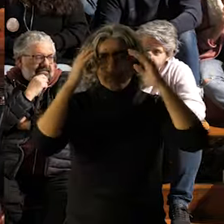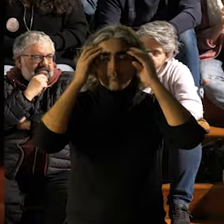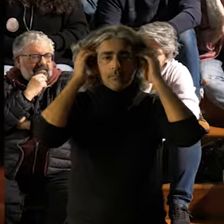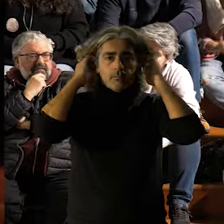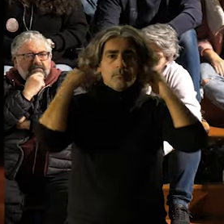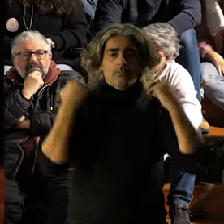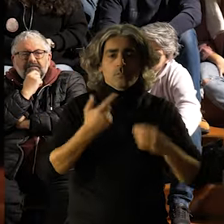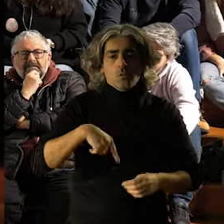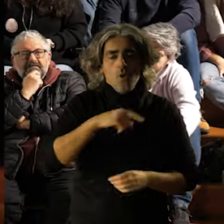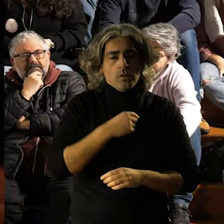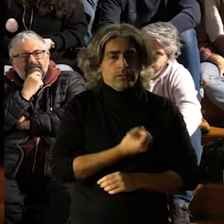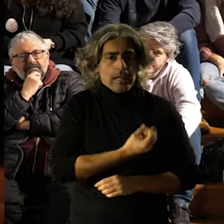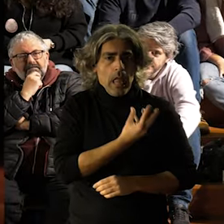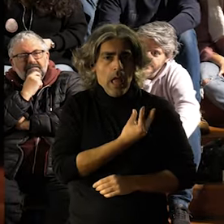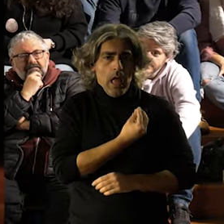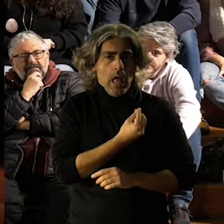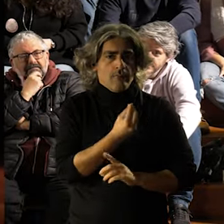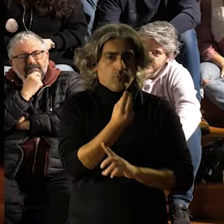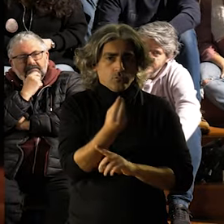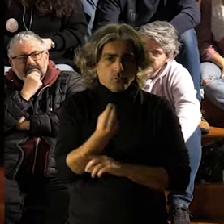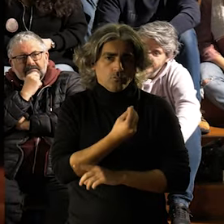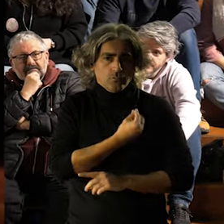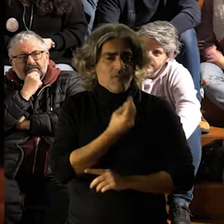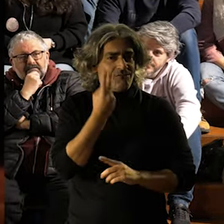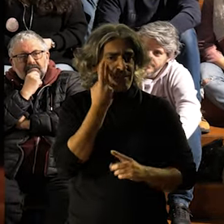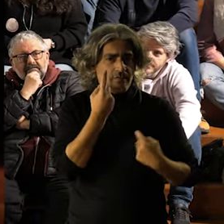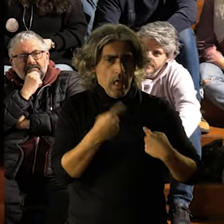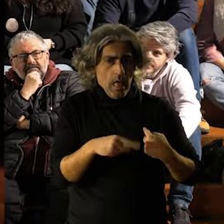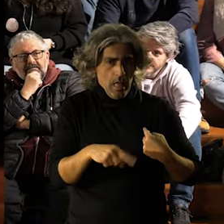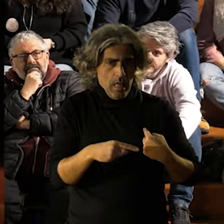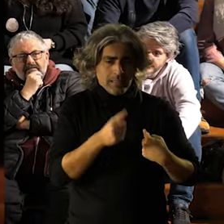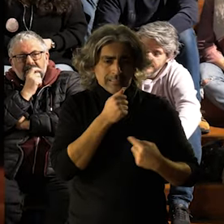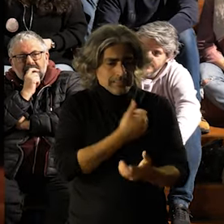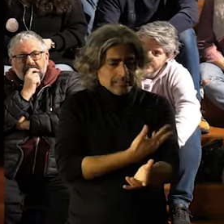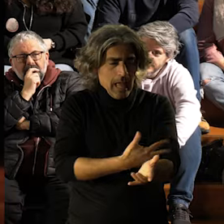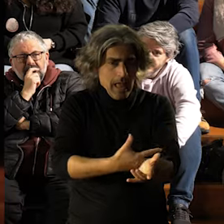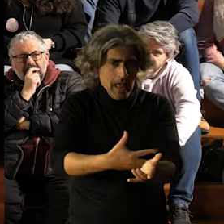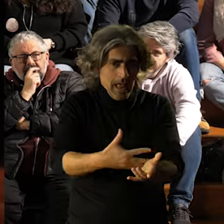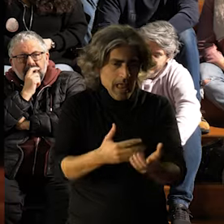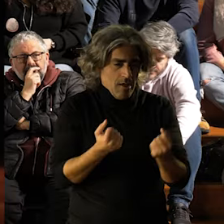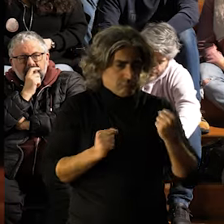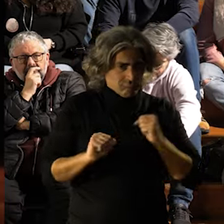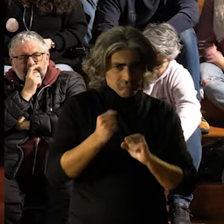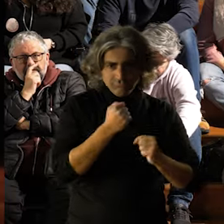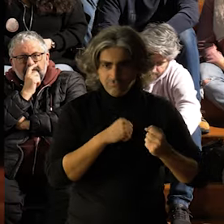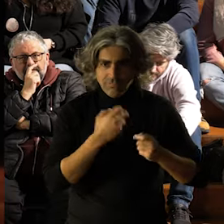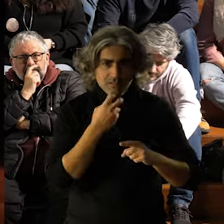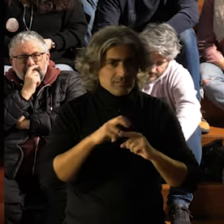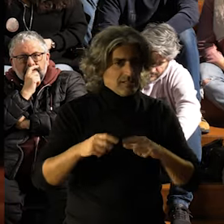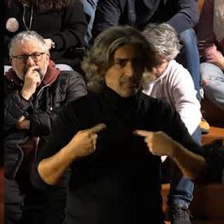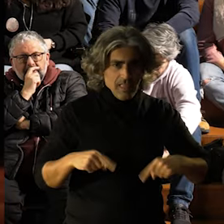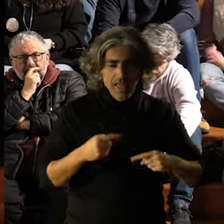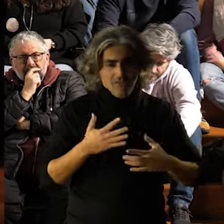Os nossos cravos ao peito estão bem vivos. É o nosso sangue a bombar. É a nossa vontade de